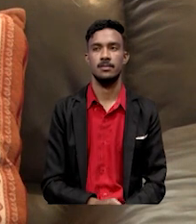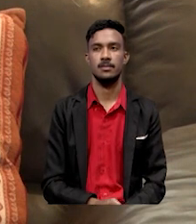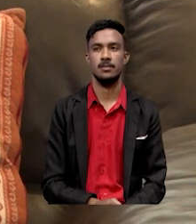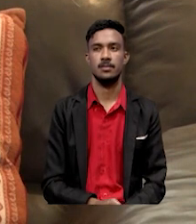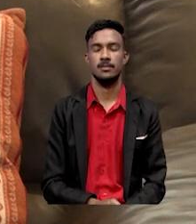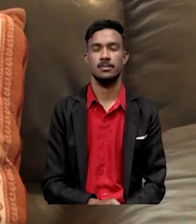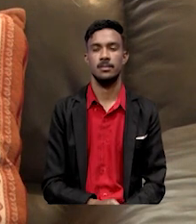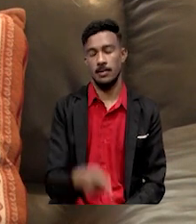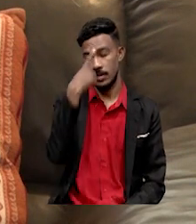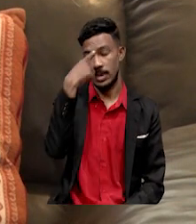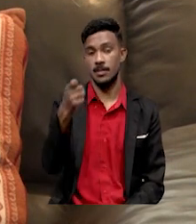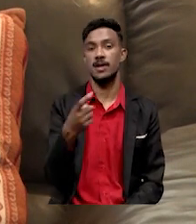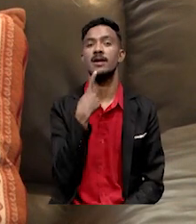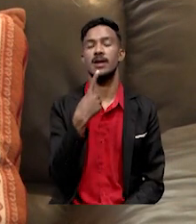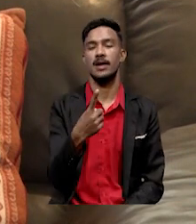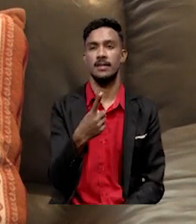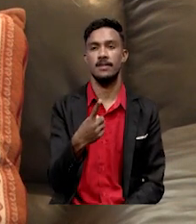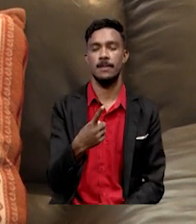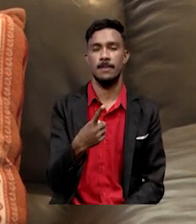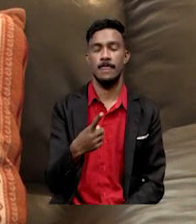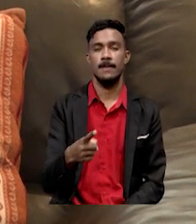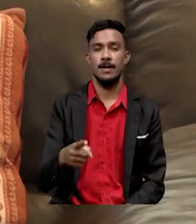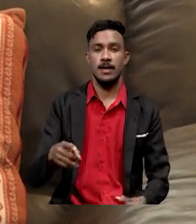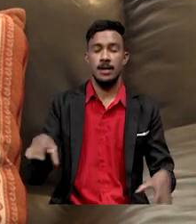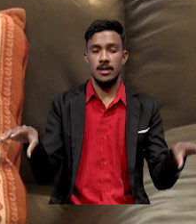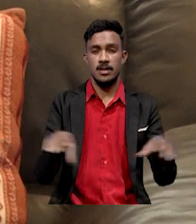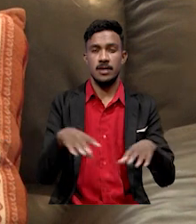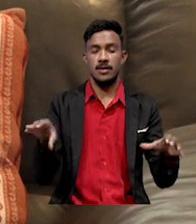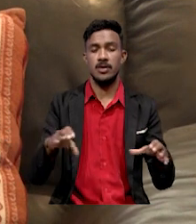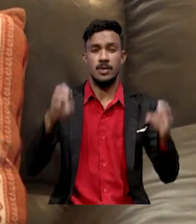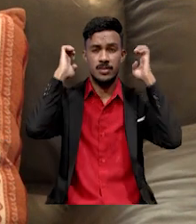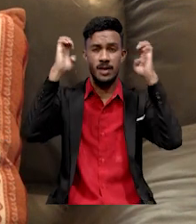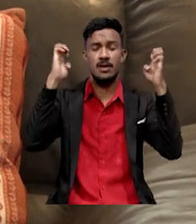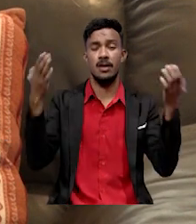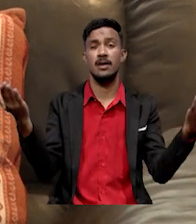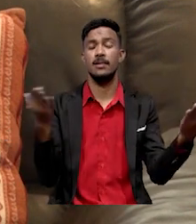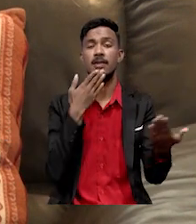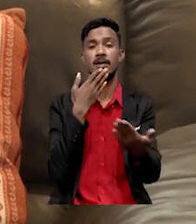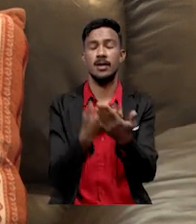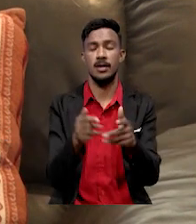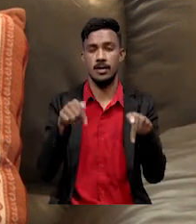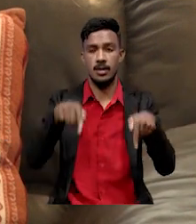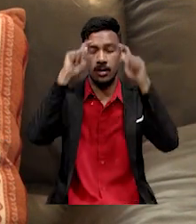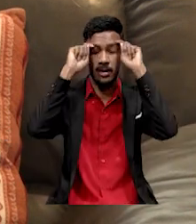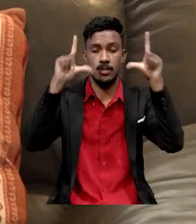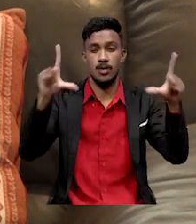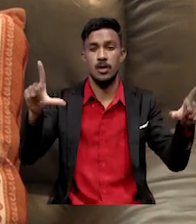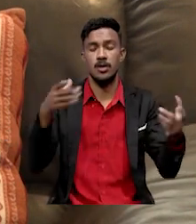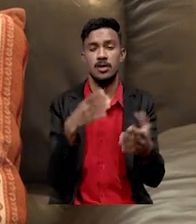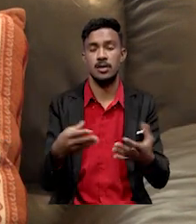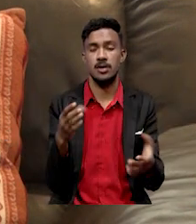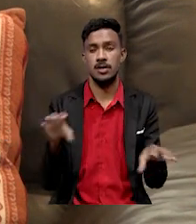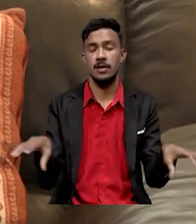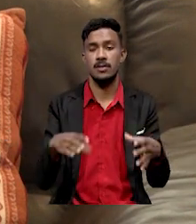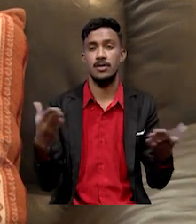Dependente da. Também quando ninguém é necessário um sistema de educativo de qualidade de Timor, né? Sistema de qualidade de Timor para